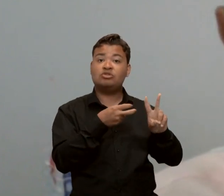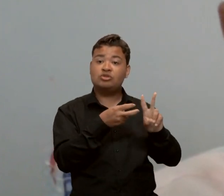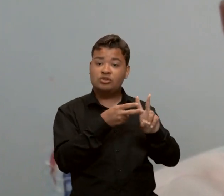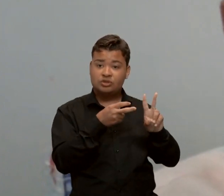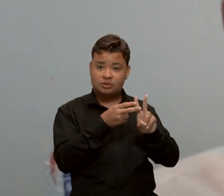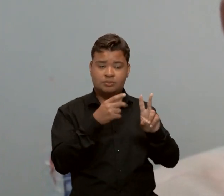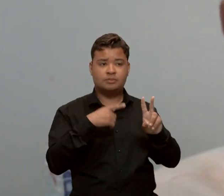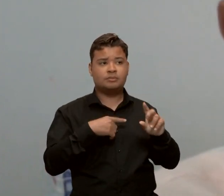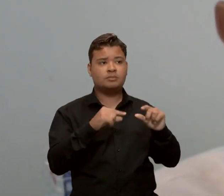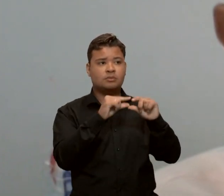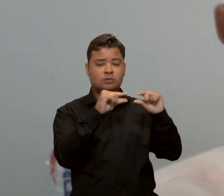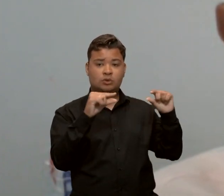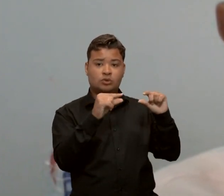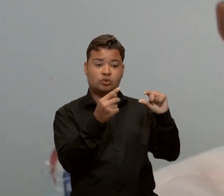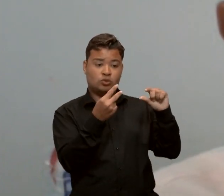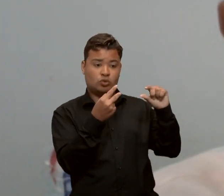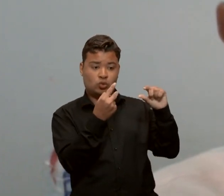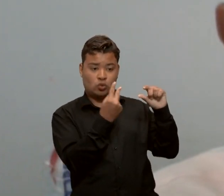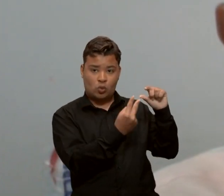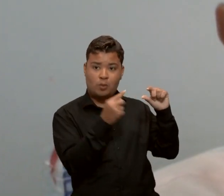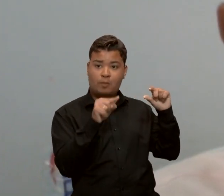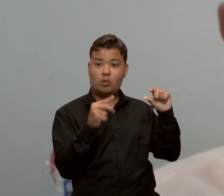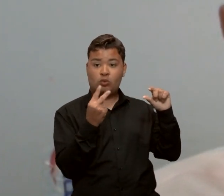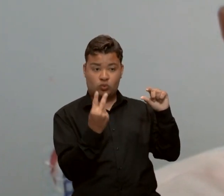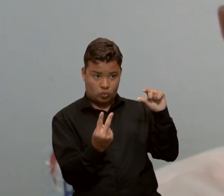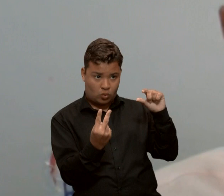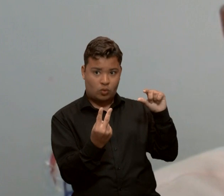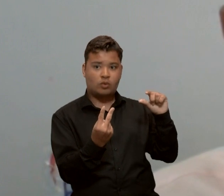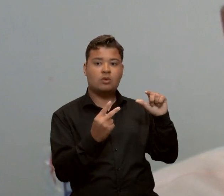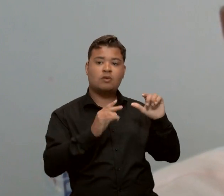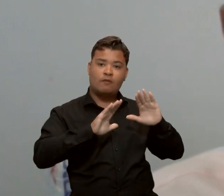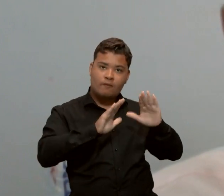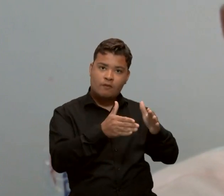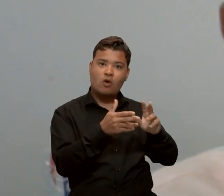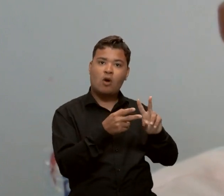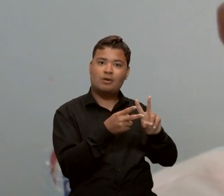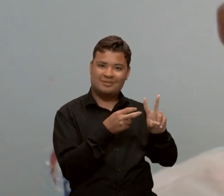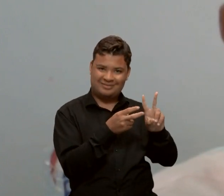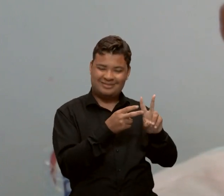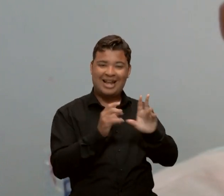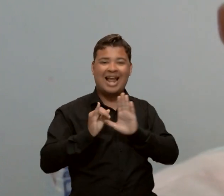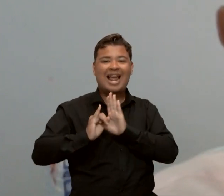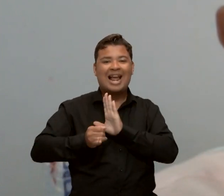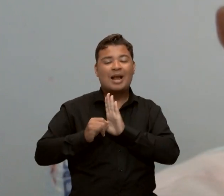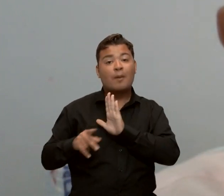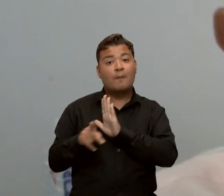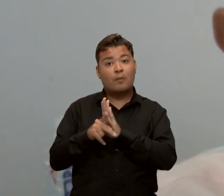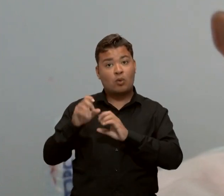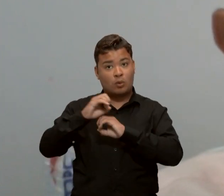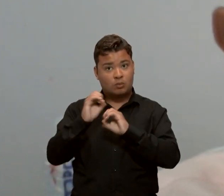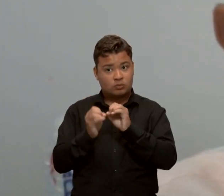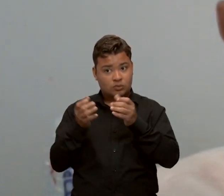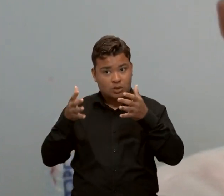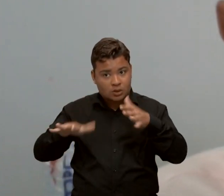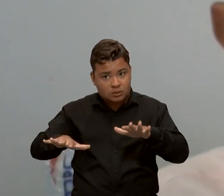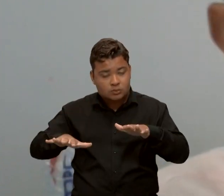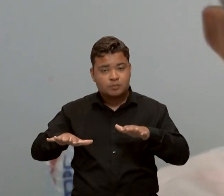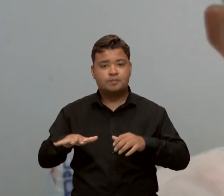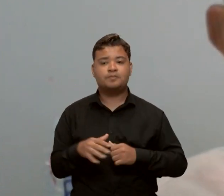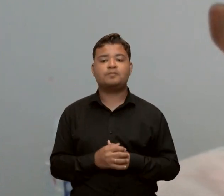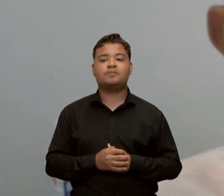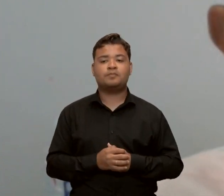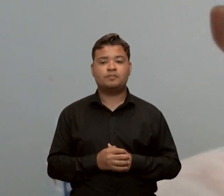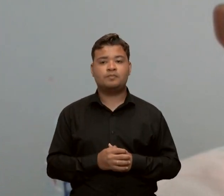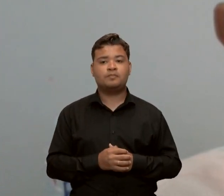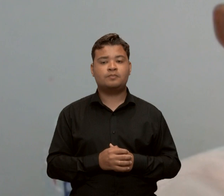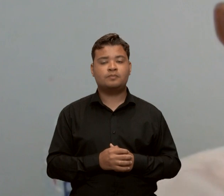subitem 2.2 do edital, do FG Inclui, edital 27 de 2022, e